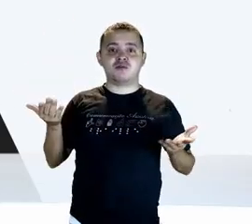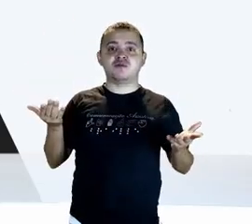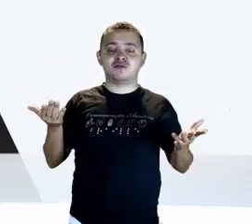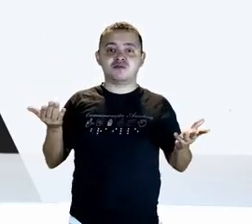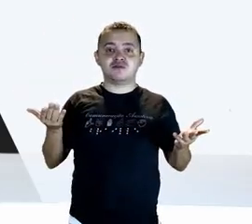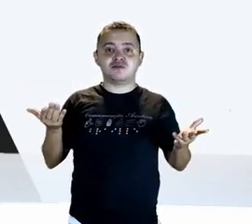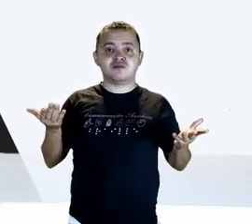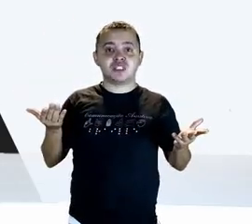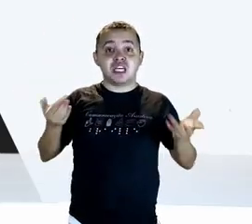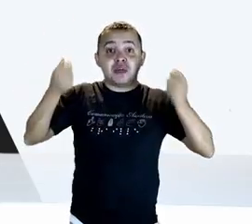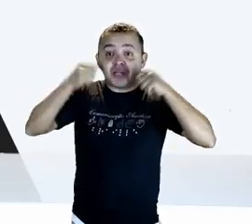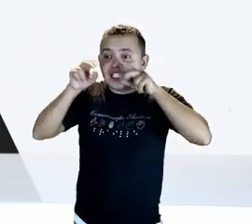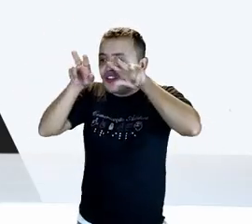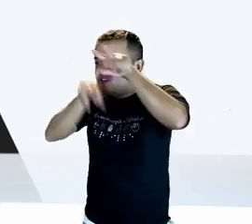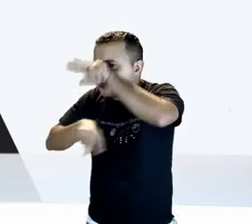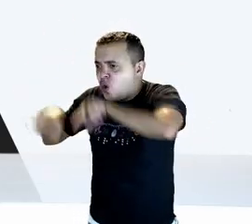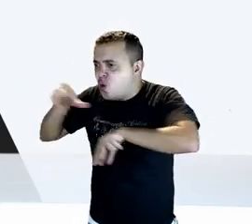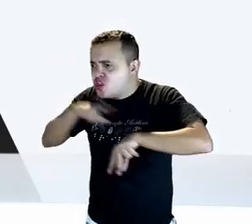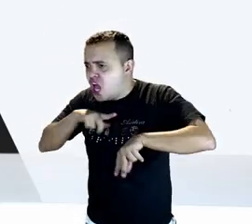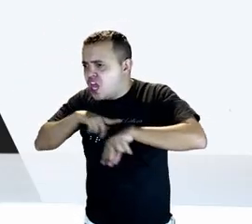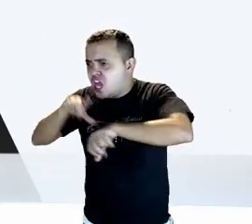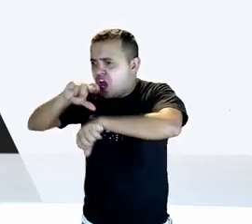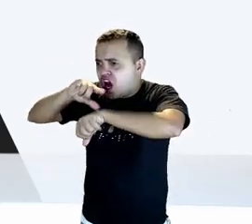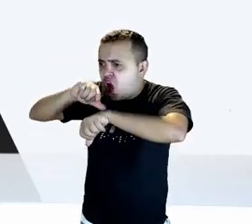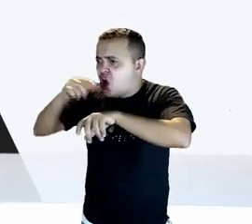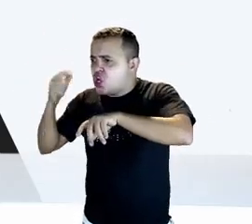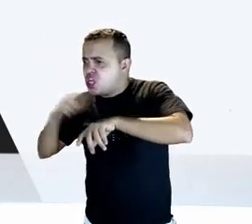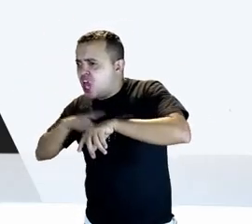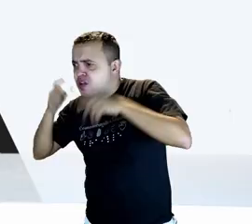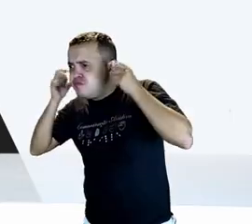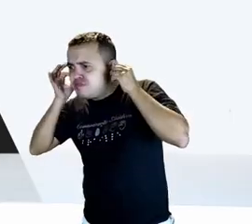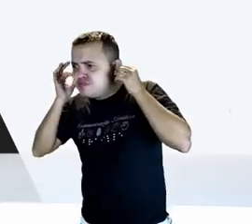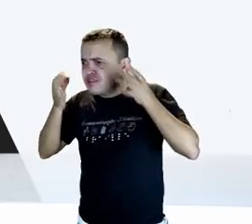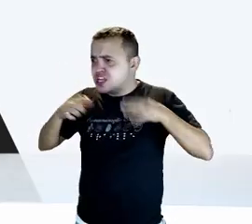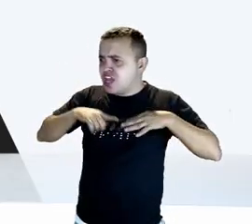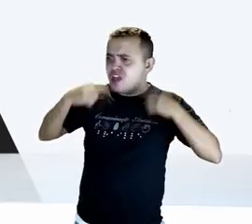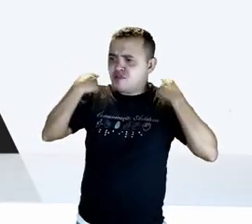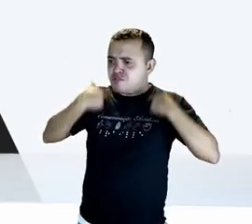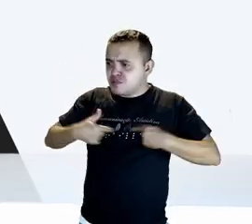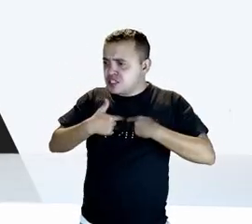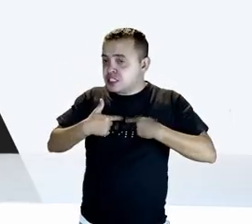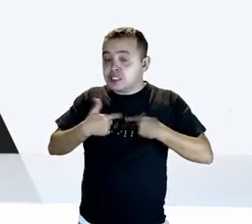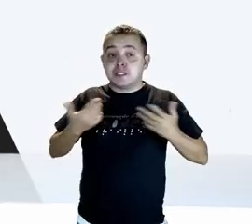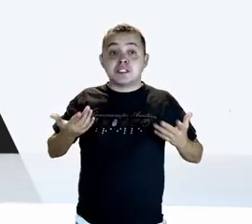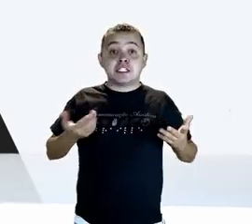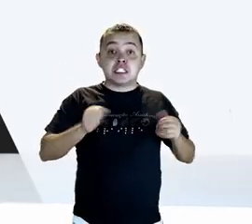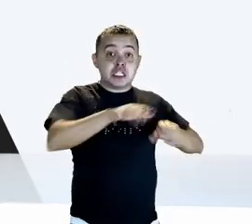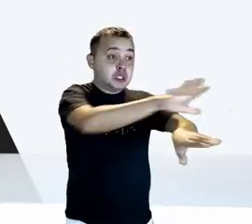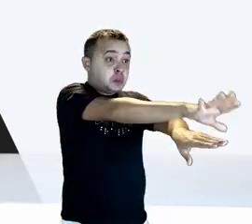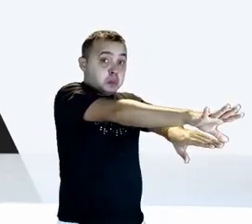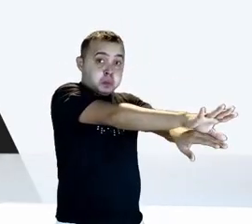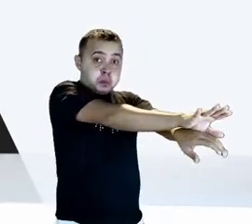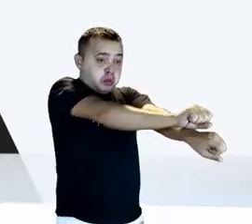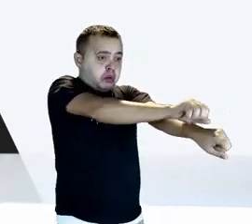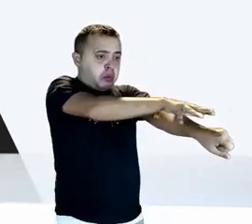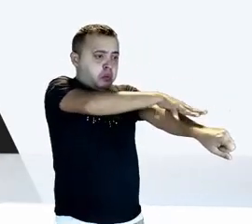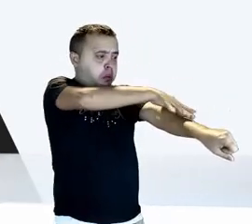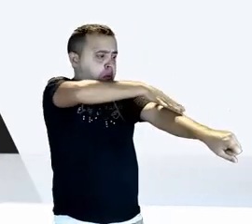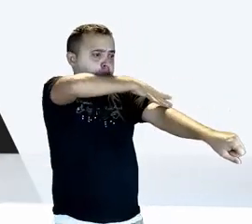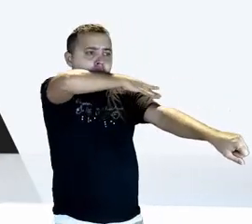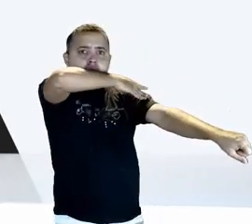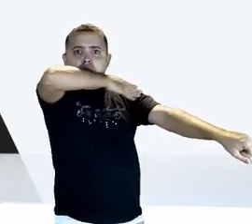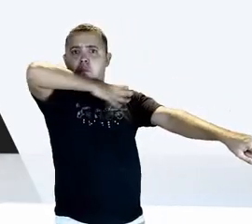desenvolvidos atentando a esses pontos também. Então, ao passar a corrente elétrica através de um choque elétrico pelo